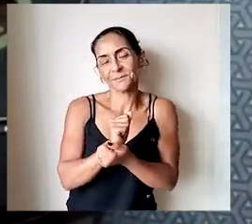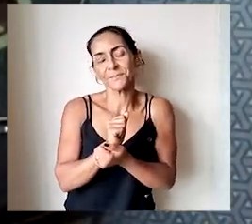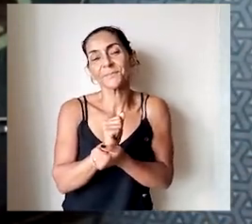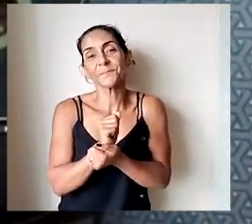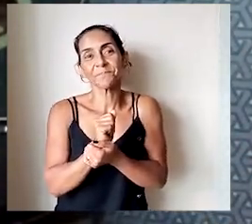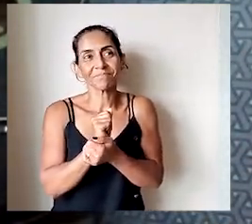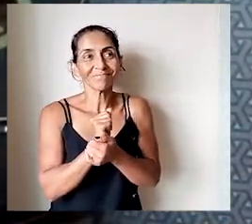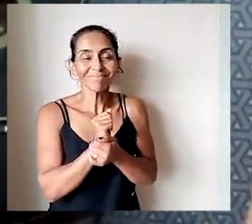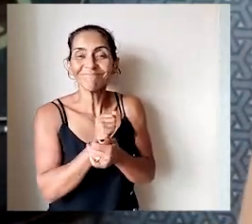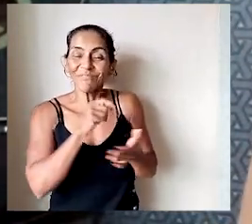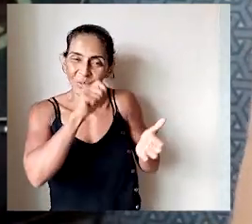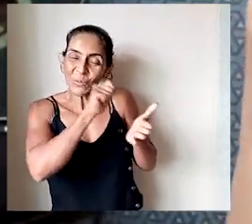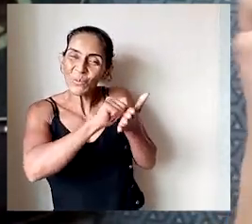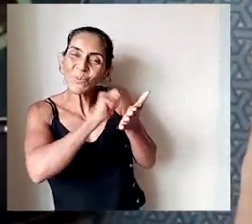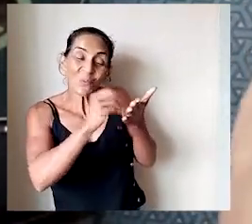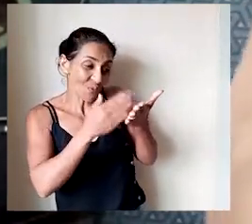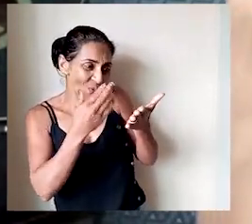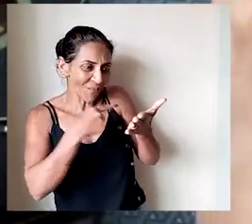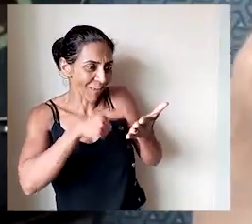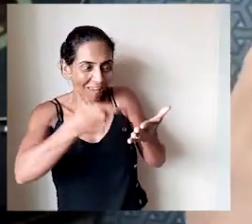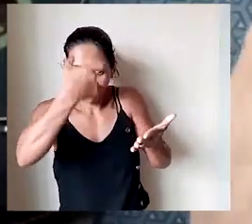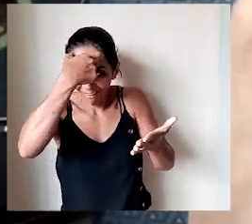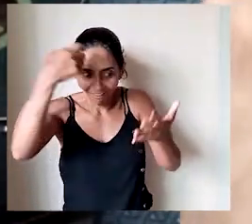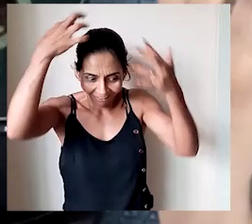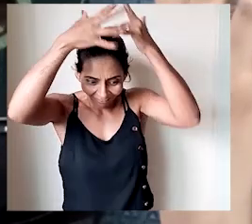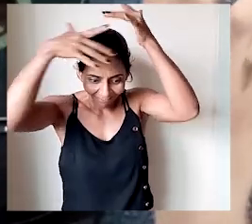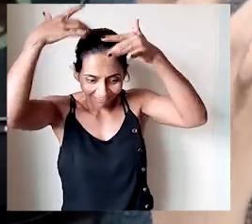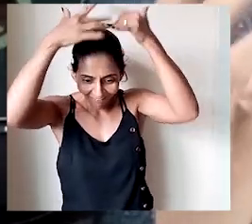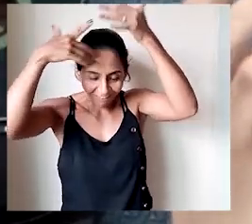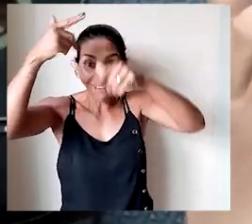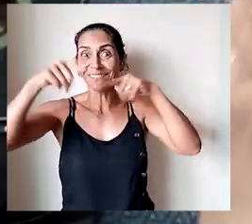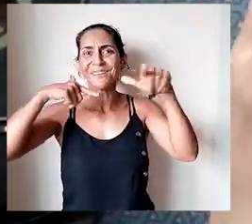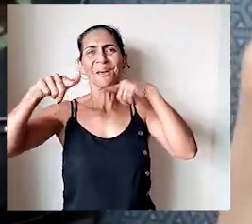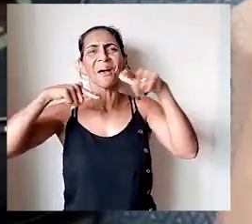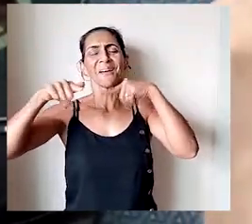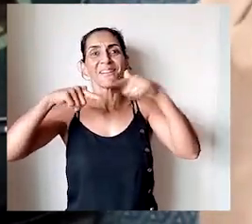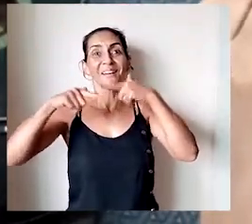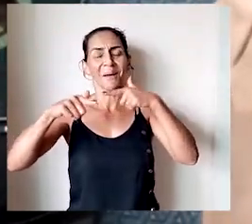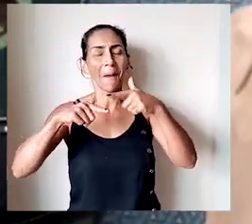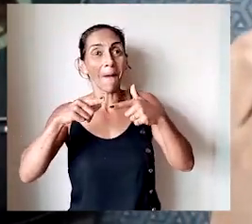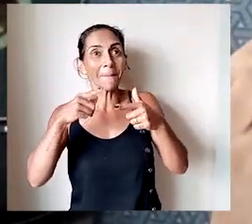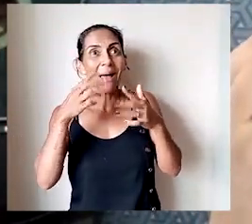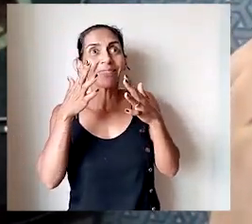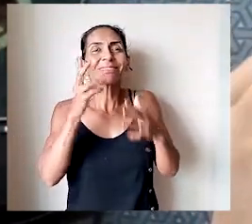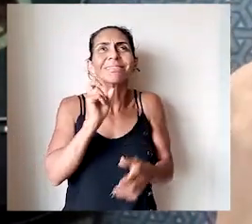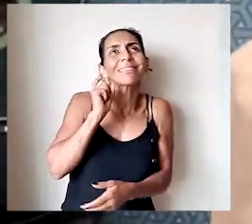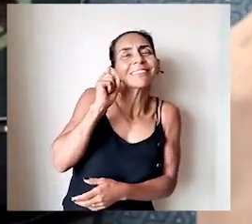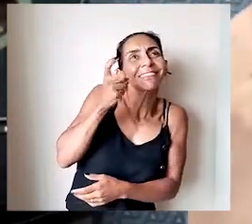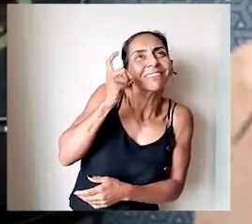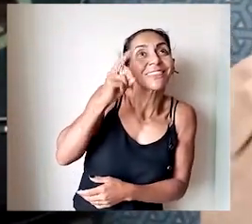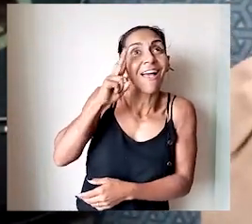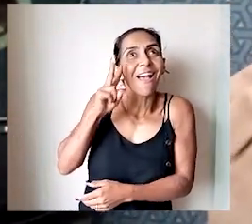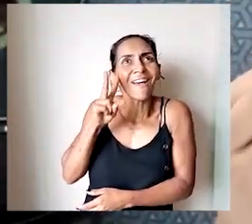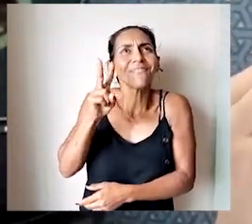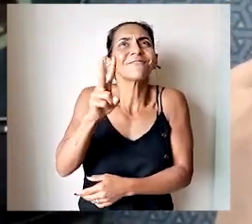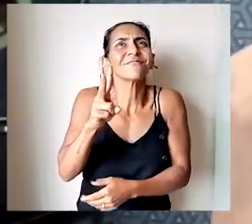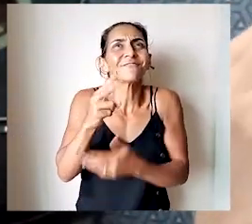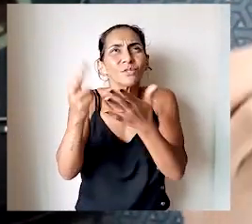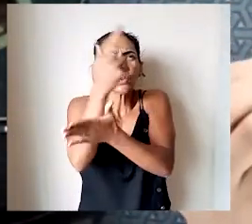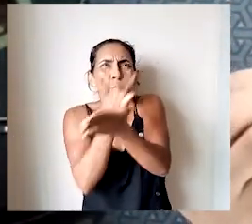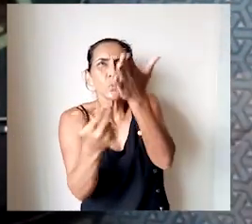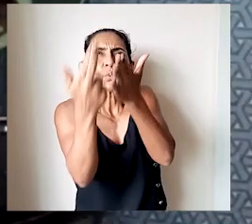ele descreve coisas assim que seu cérebro fica ali trabalhando para conseguir criar ali as imagens que ele detalha com